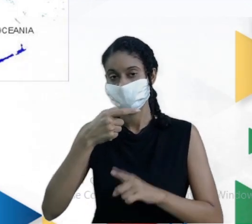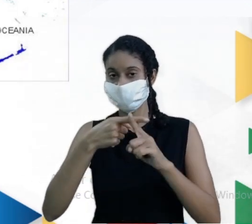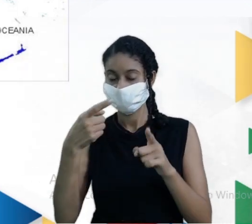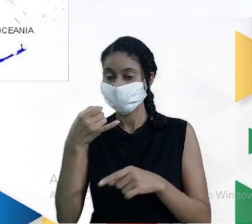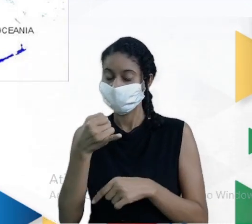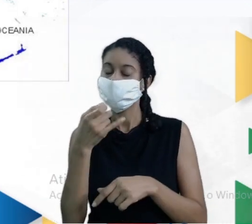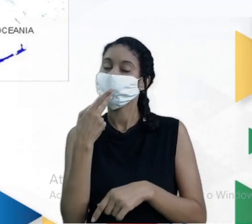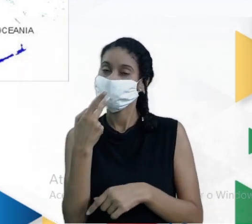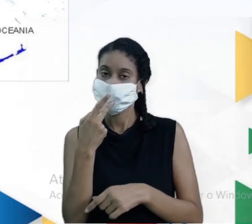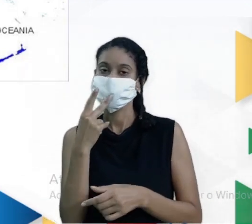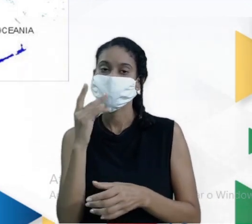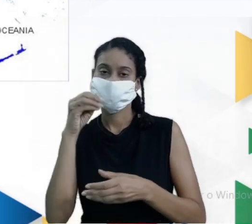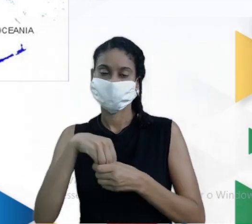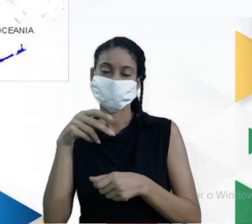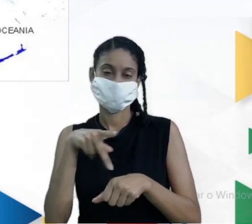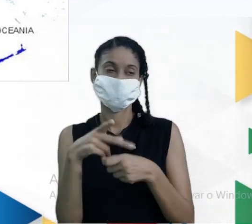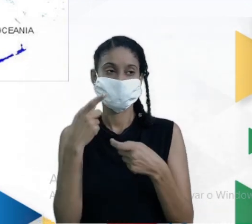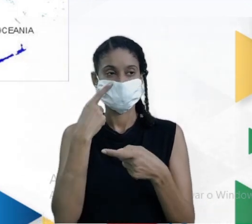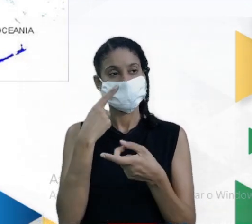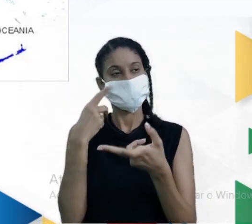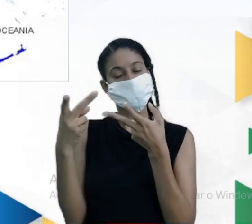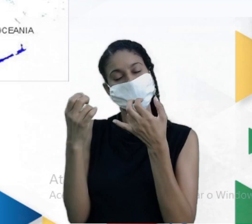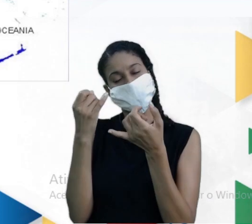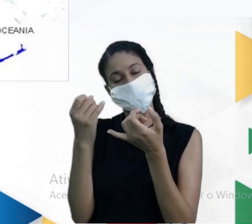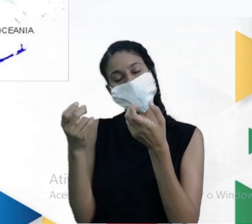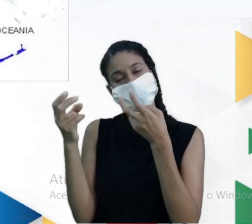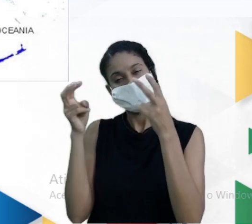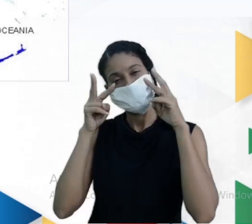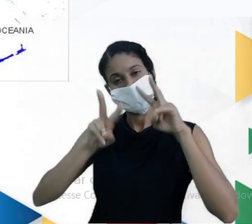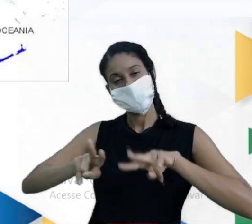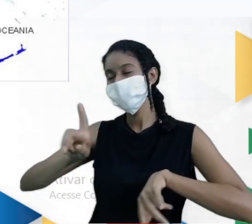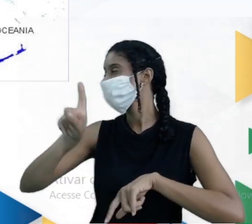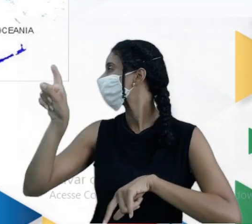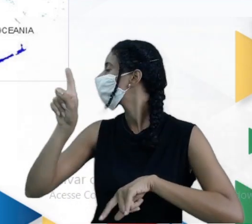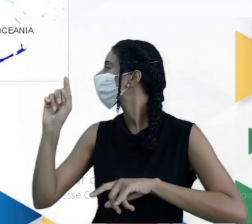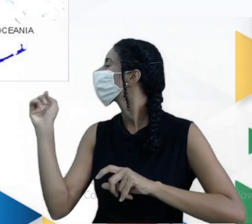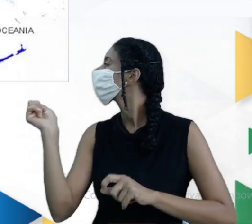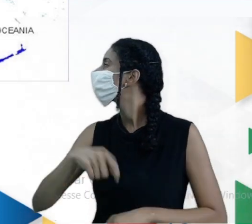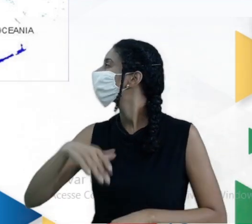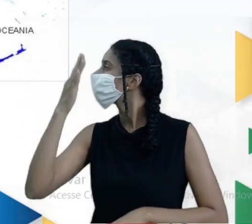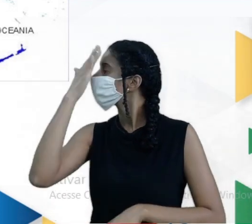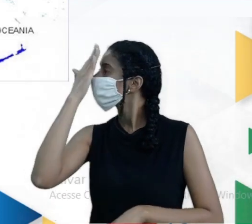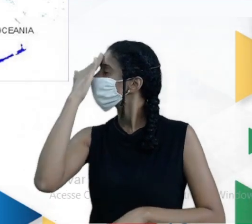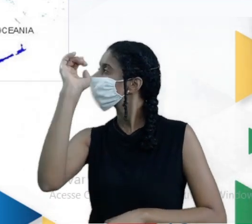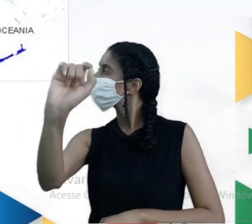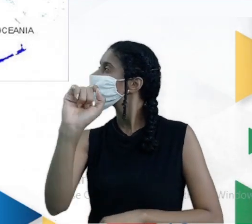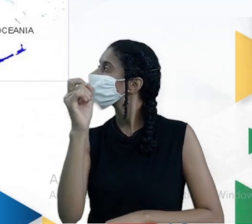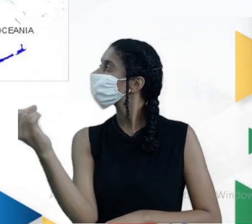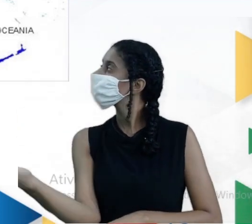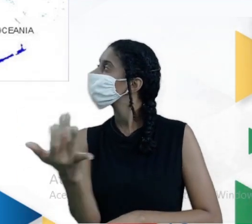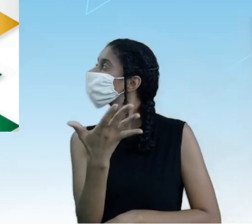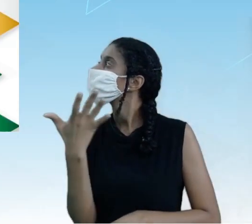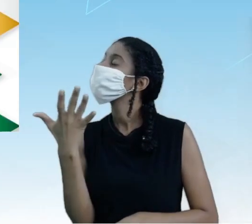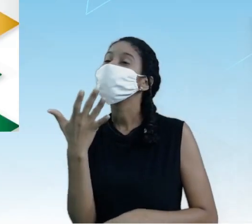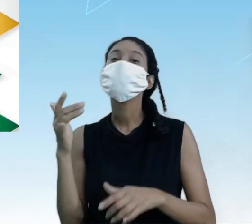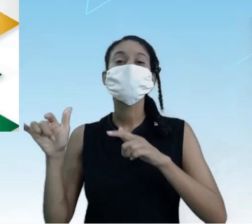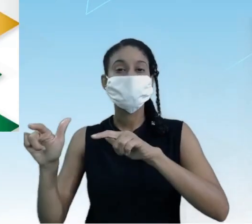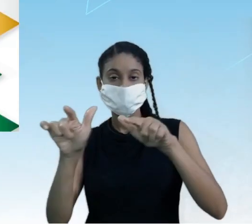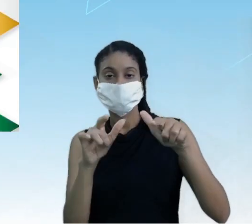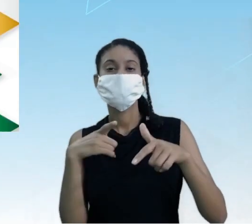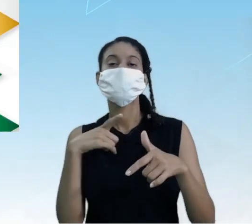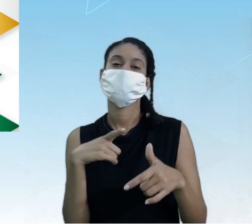se fala. Então, observando um pouquinho esse mapa, a gente já tira a quantidade de espaços